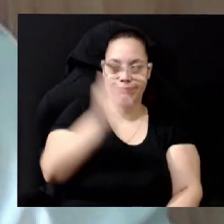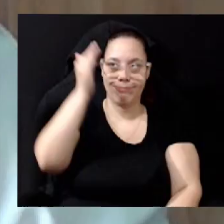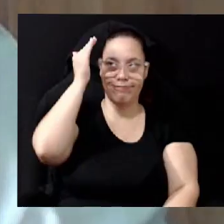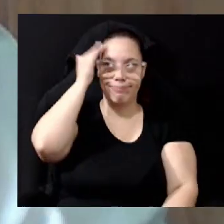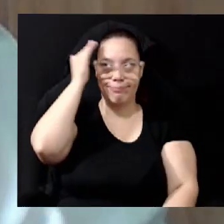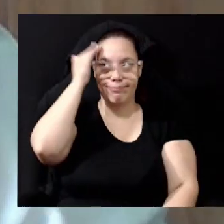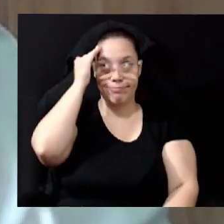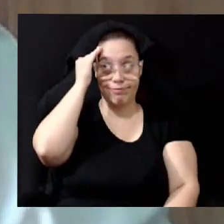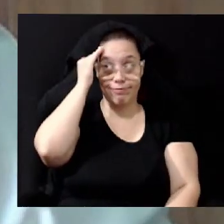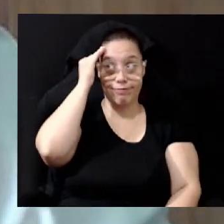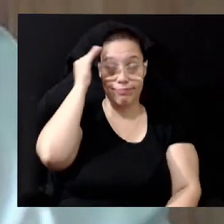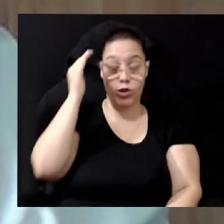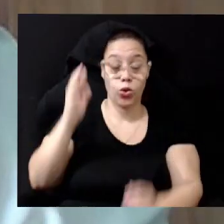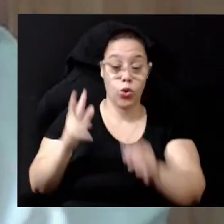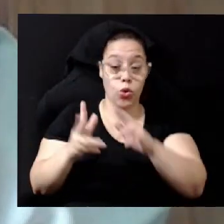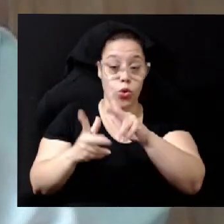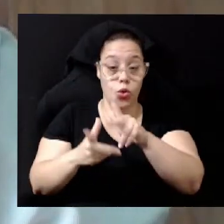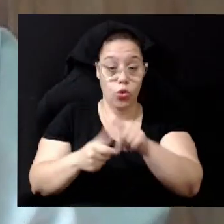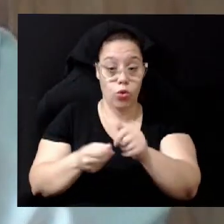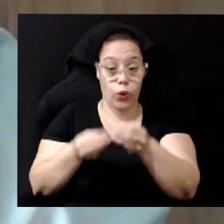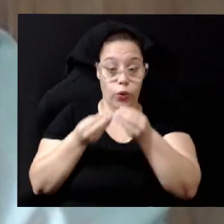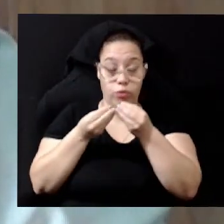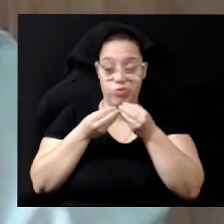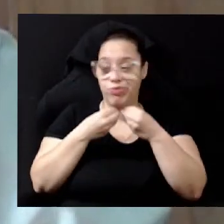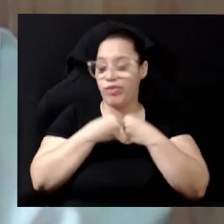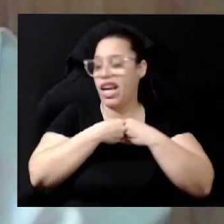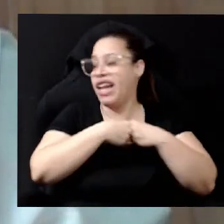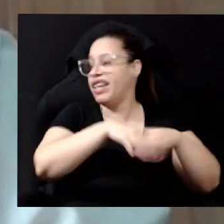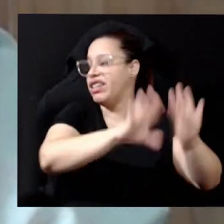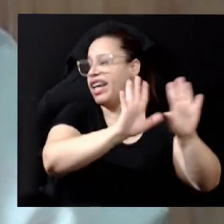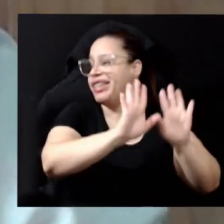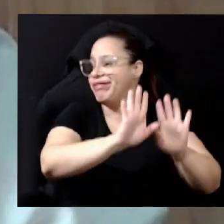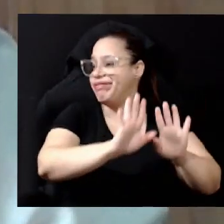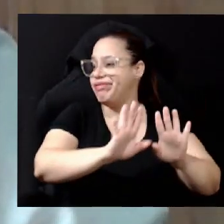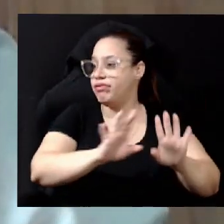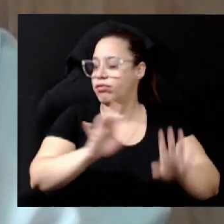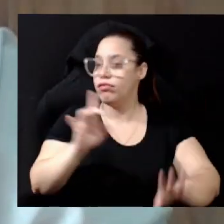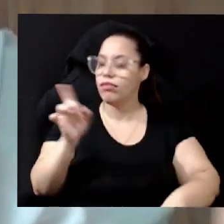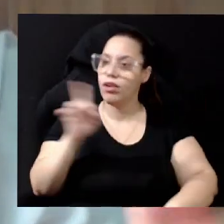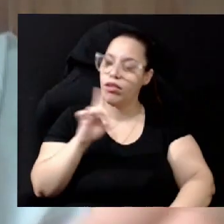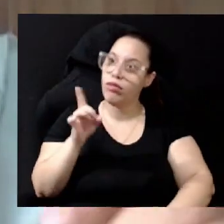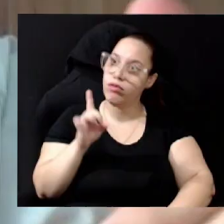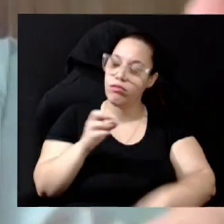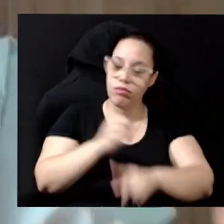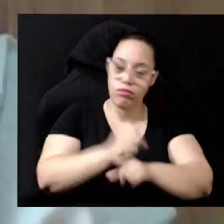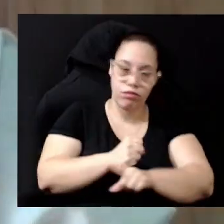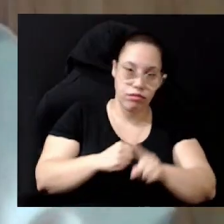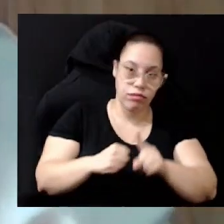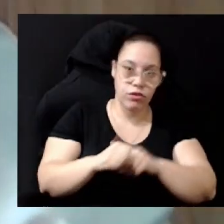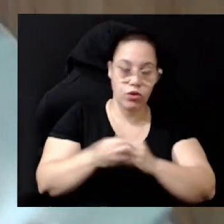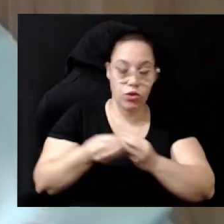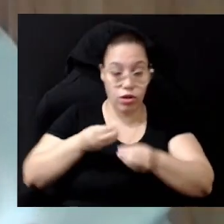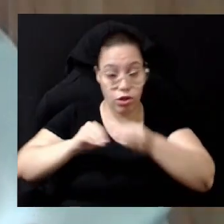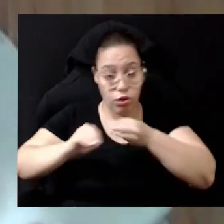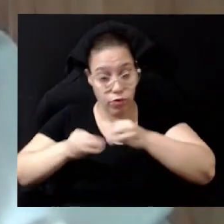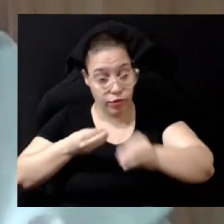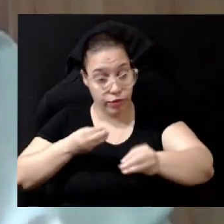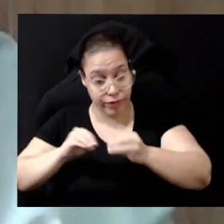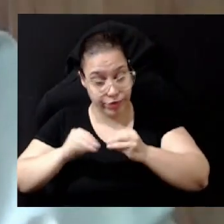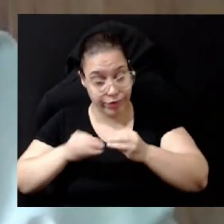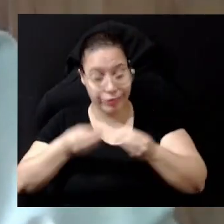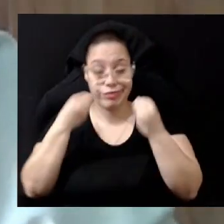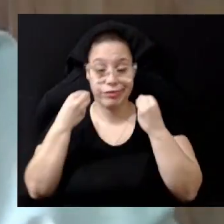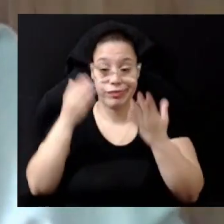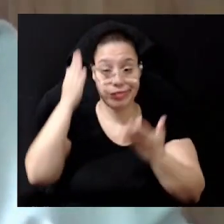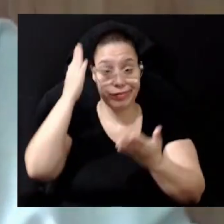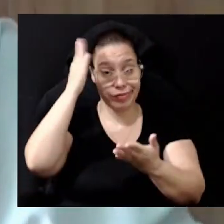esse entendimento do mundo como descartável, né? Então, por isso que nossa sociedade produz tanto plástico, também é